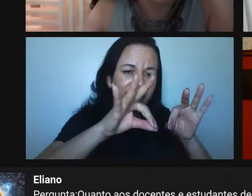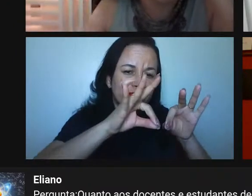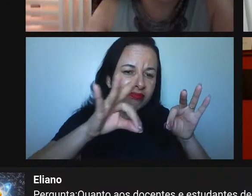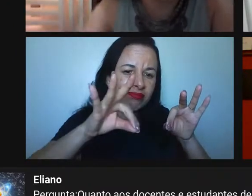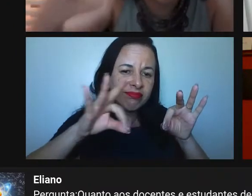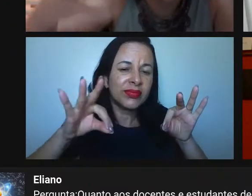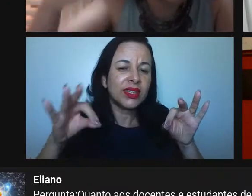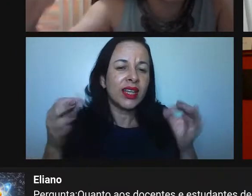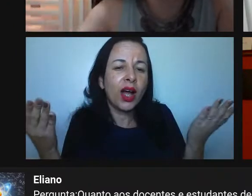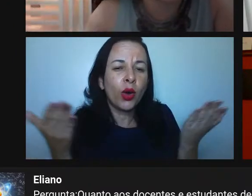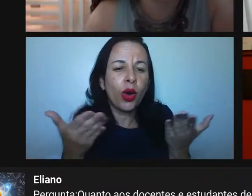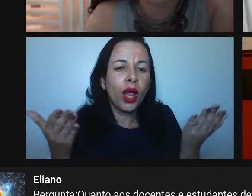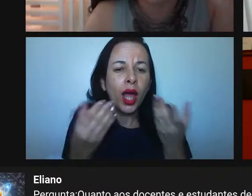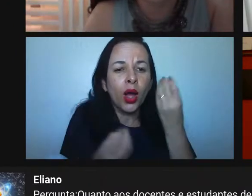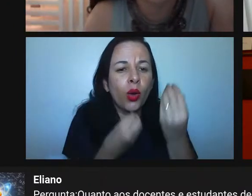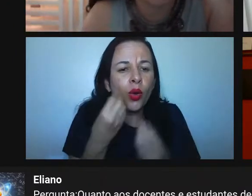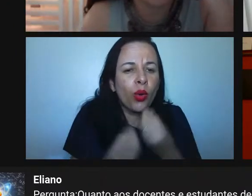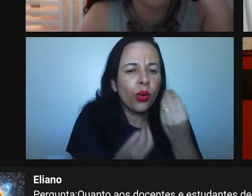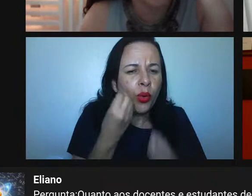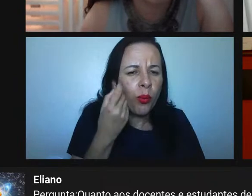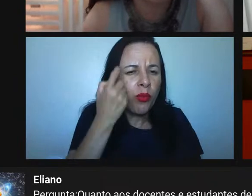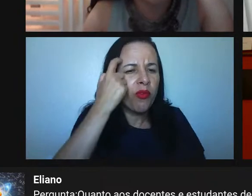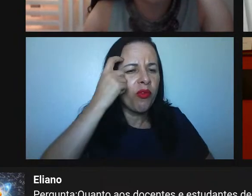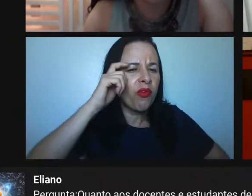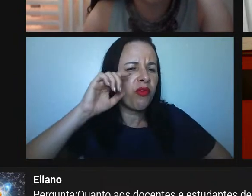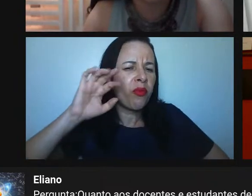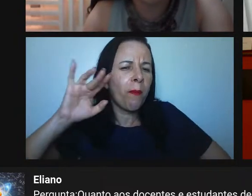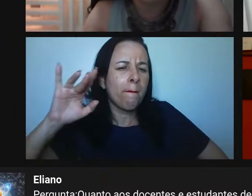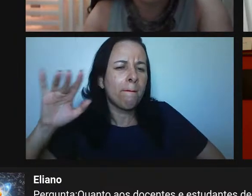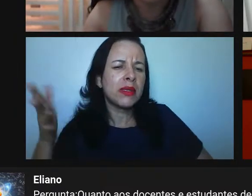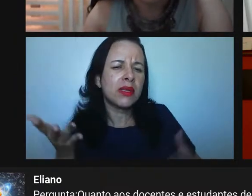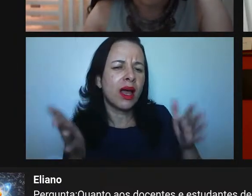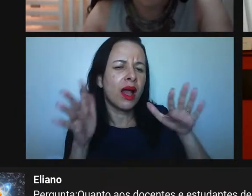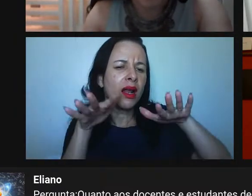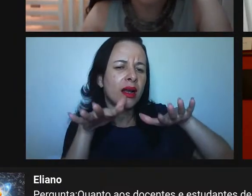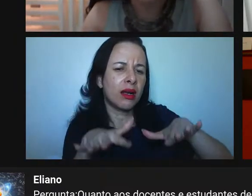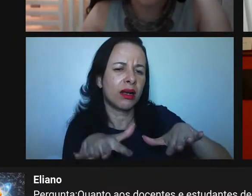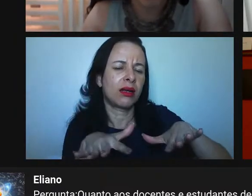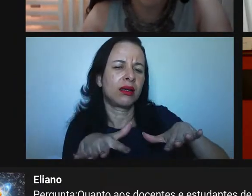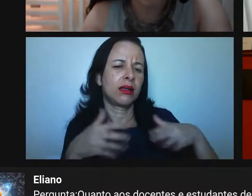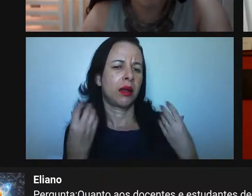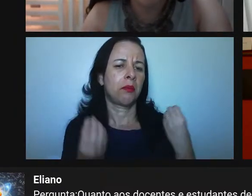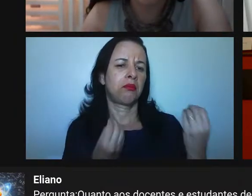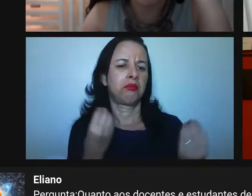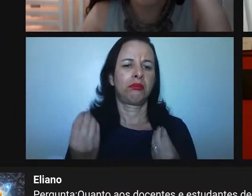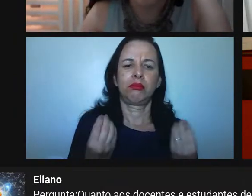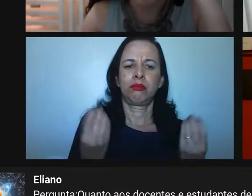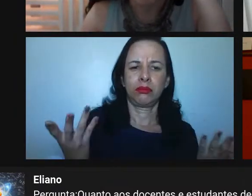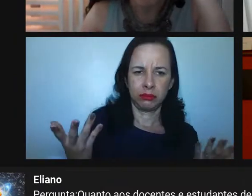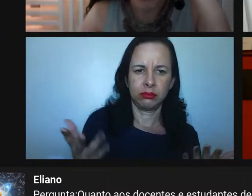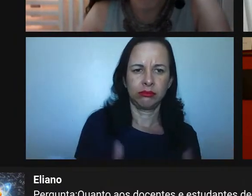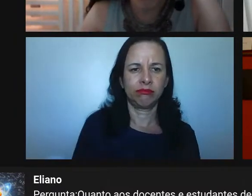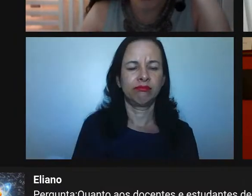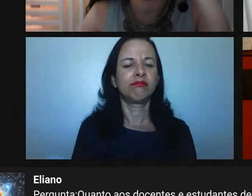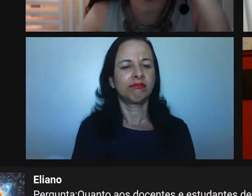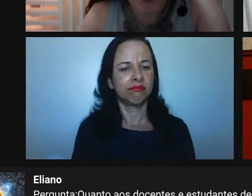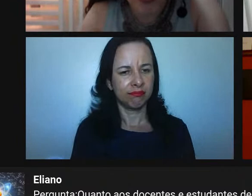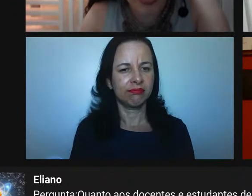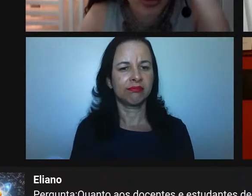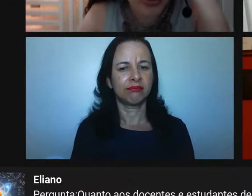numa forma inclusiva e esse exercício que eu acho que a gente tem que fazer diariamente mesmo a gente como colocar esses alunos como fazer isso